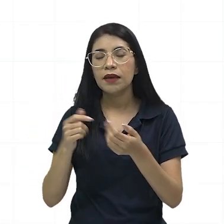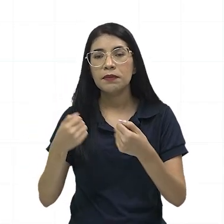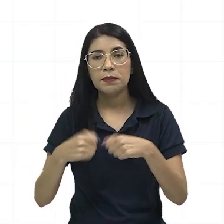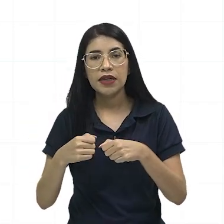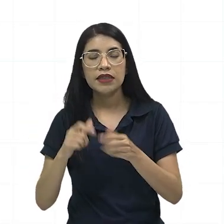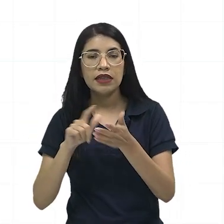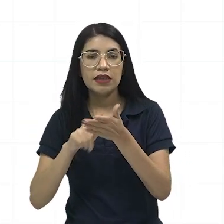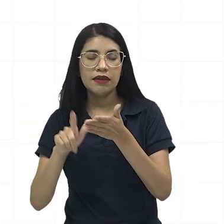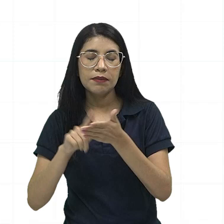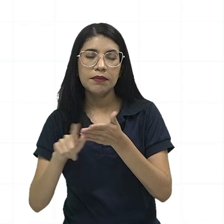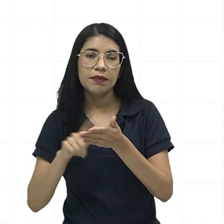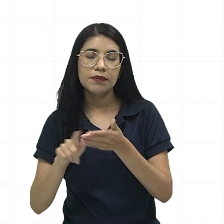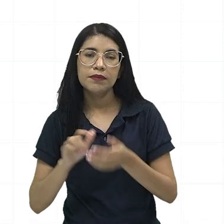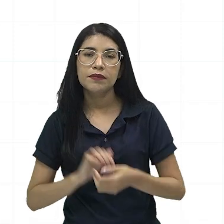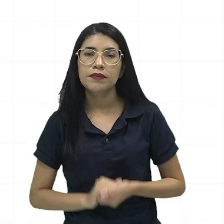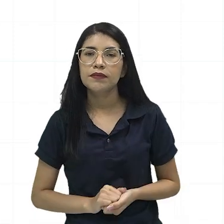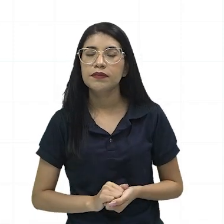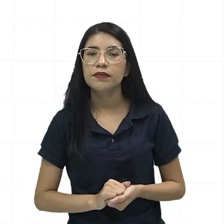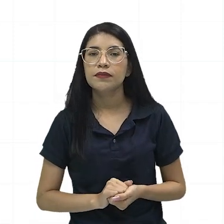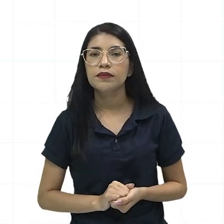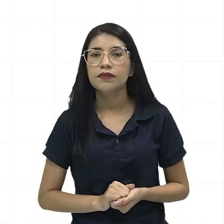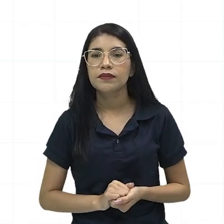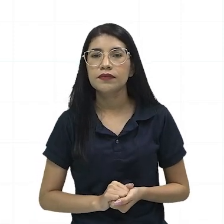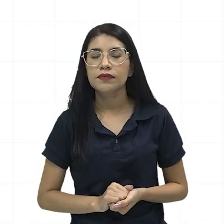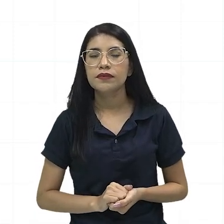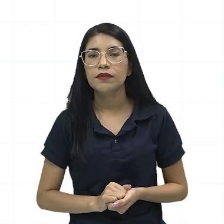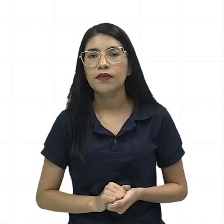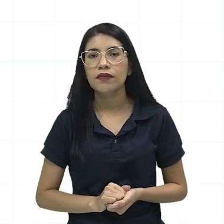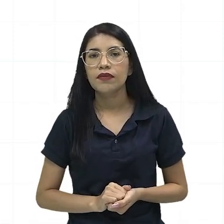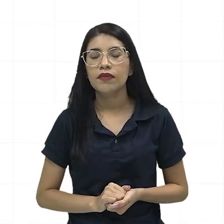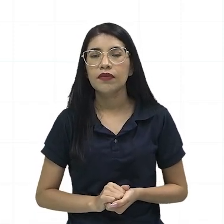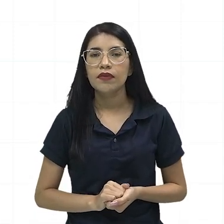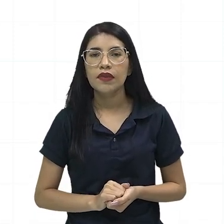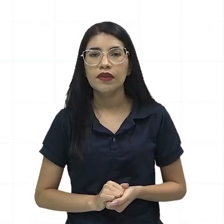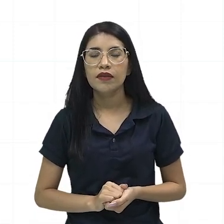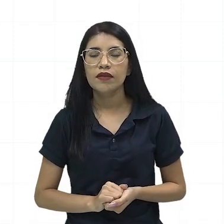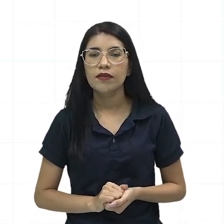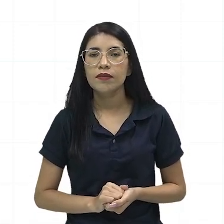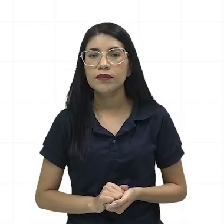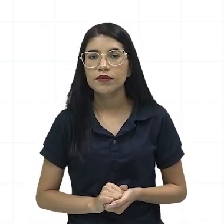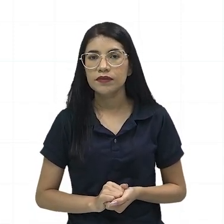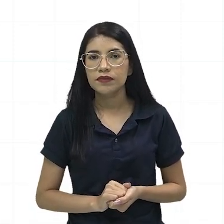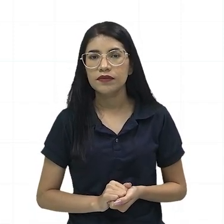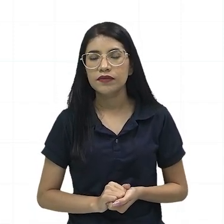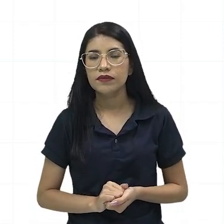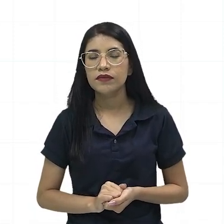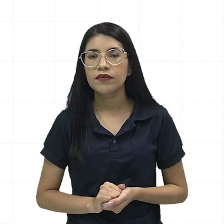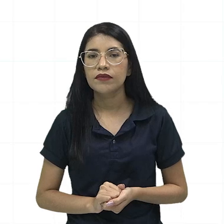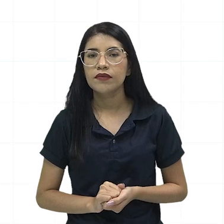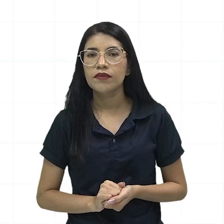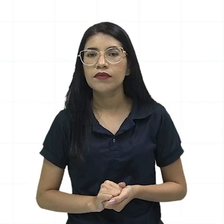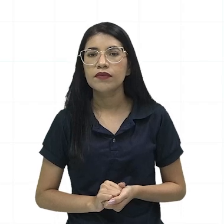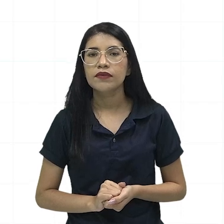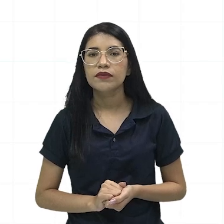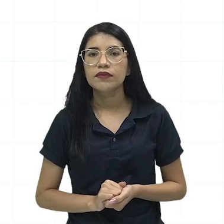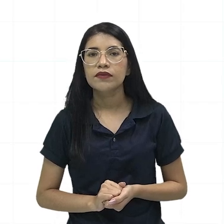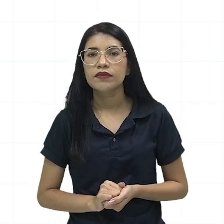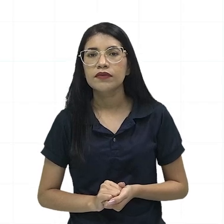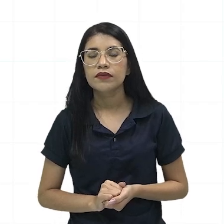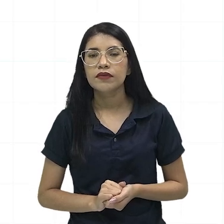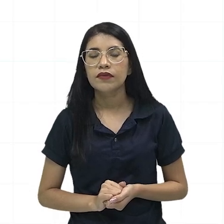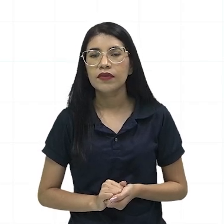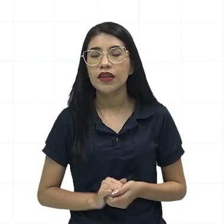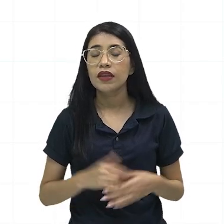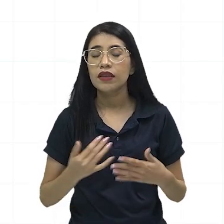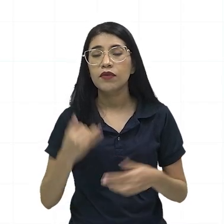e galhos que vão impedir a passagem dessa água, né? Não vão deixar livre ali para secar completamente essas calhas. E